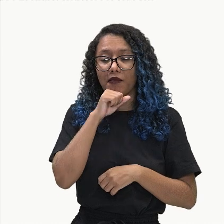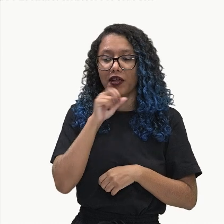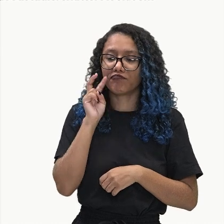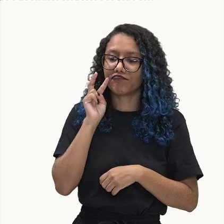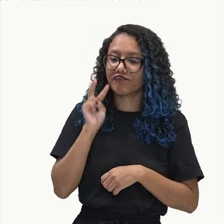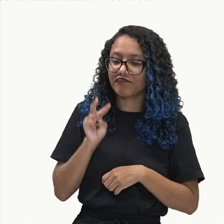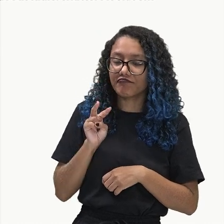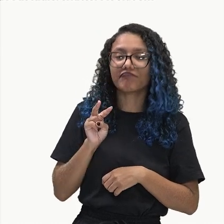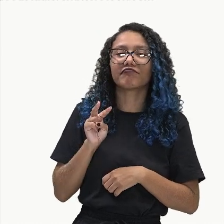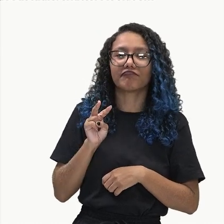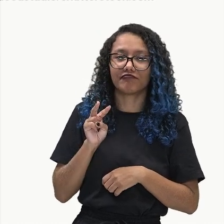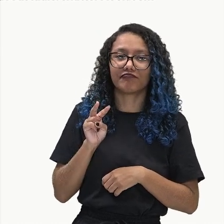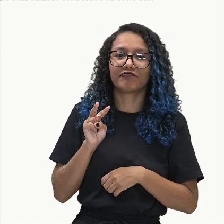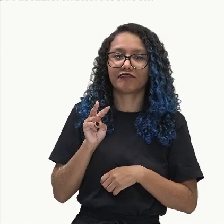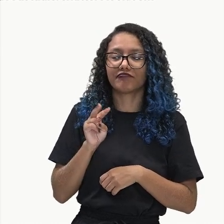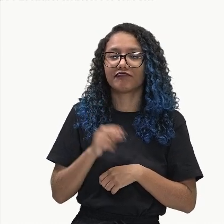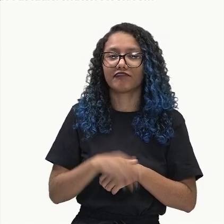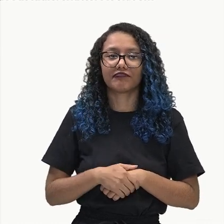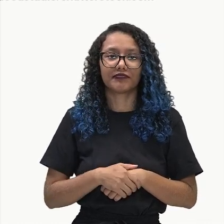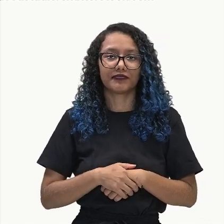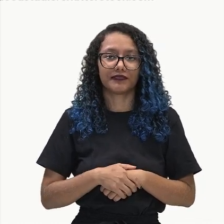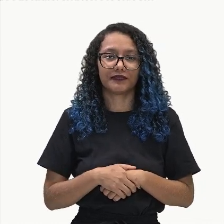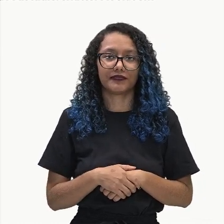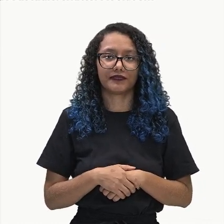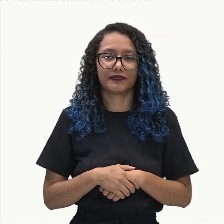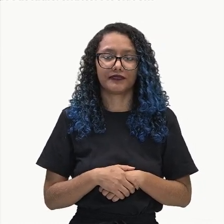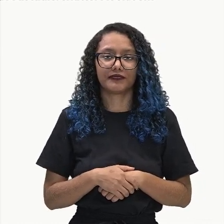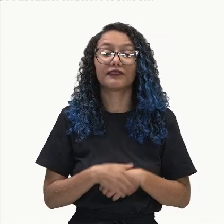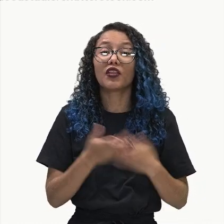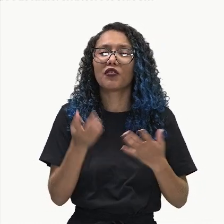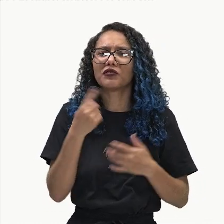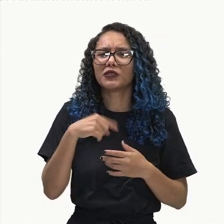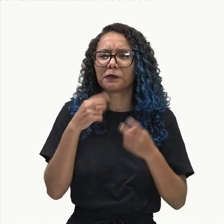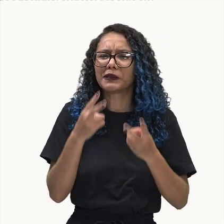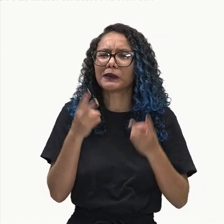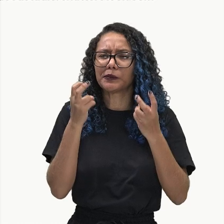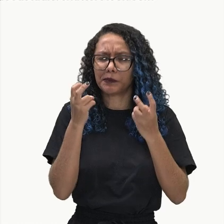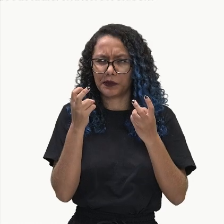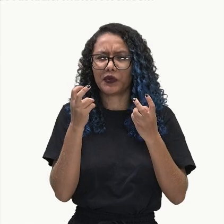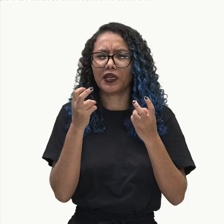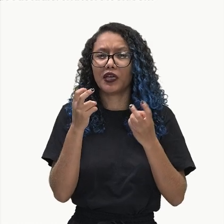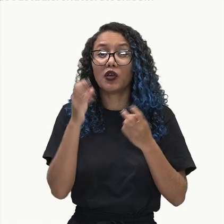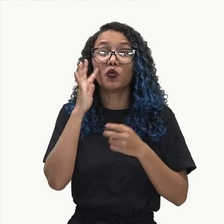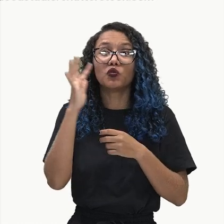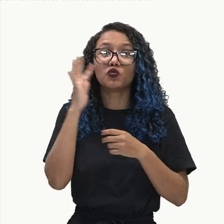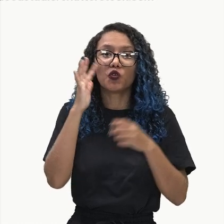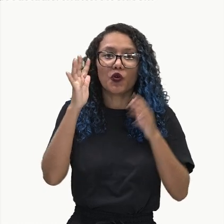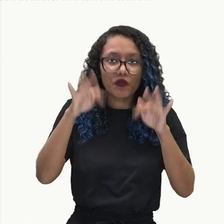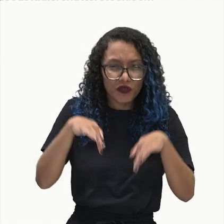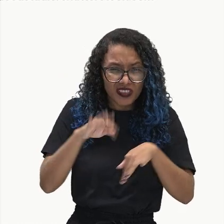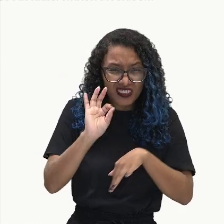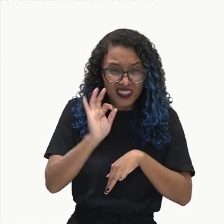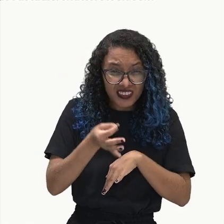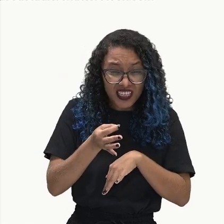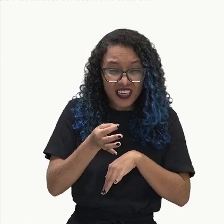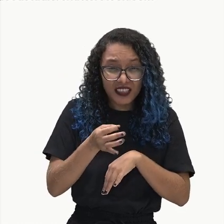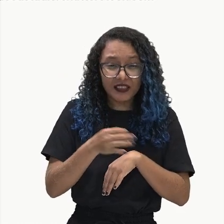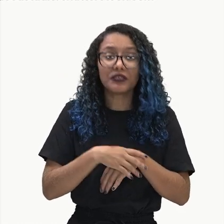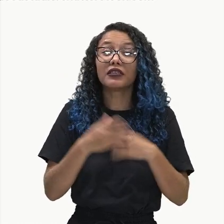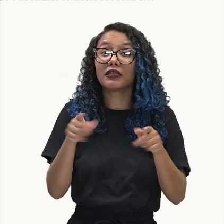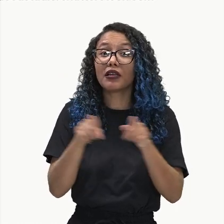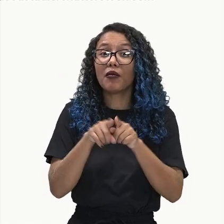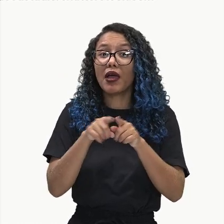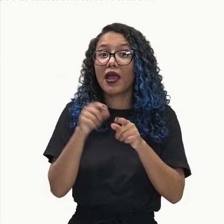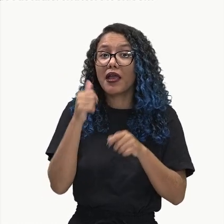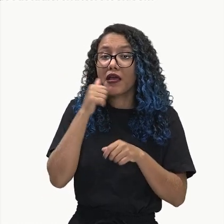uma sonrisa muito agradável. Vocês perceberam que o sonho já se acabou? Até o sono, ela se acordou,